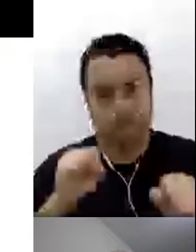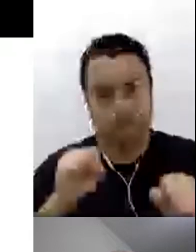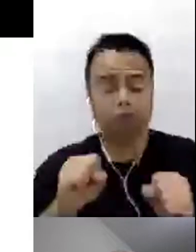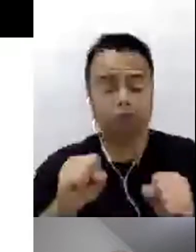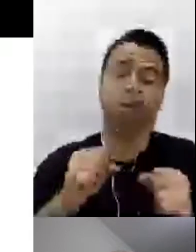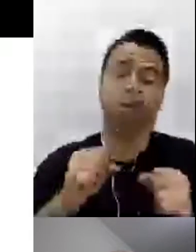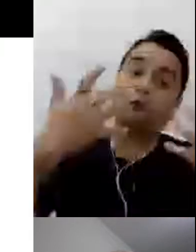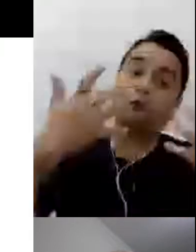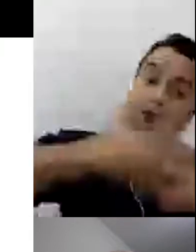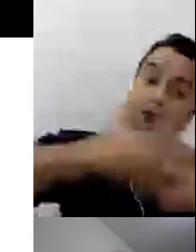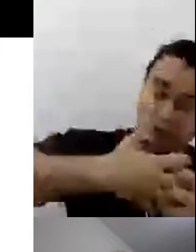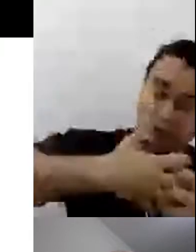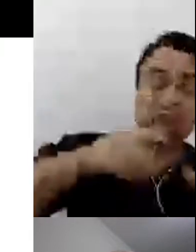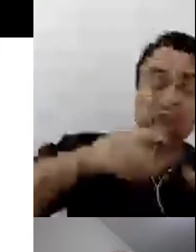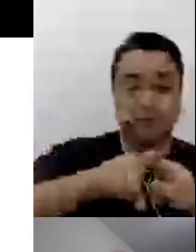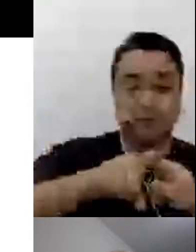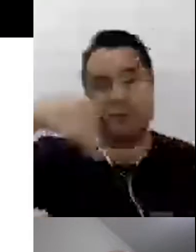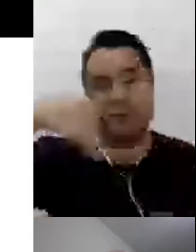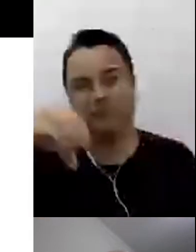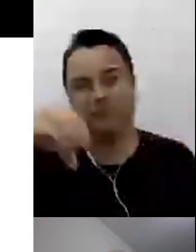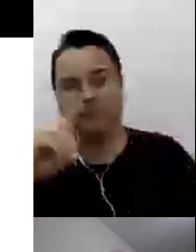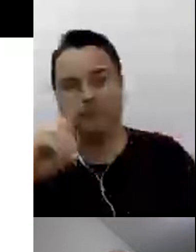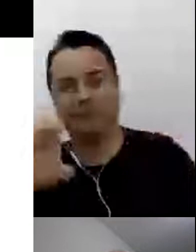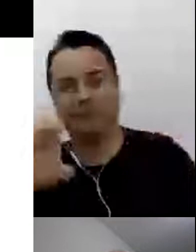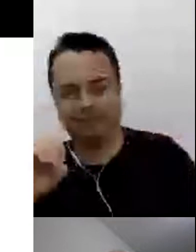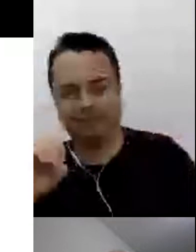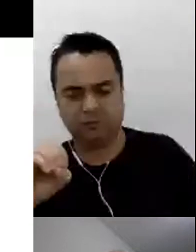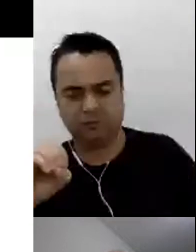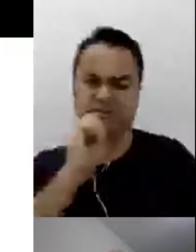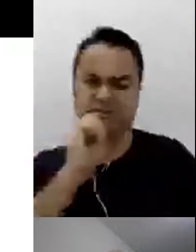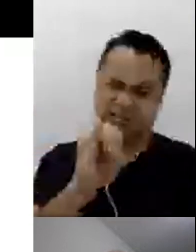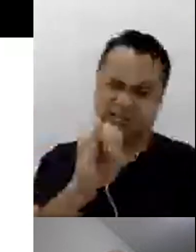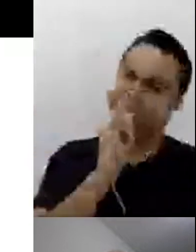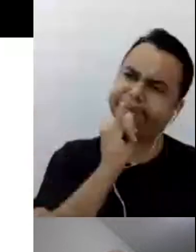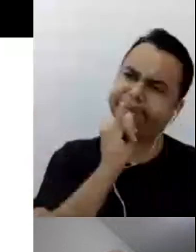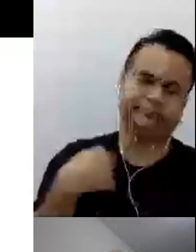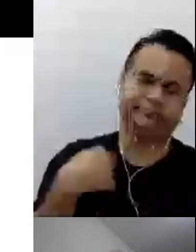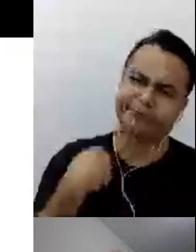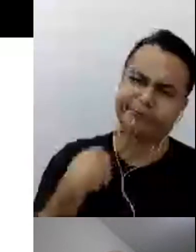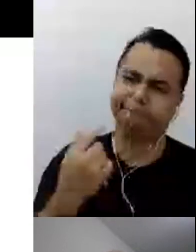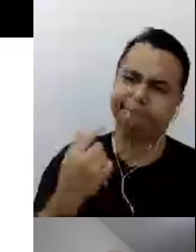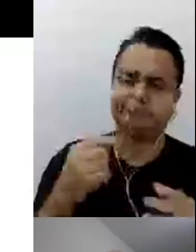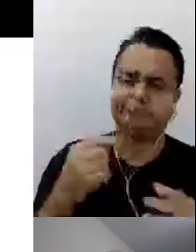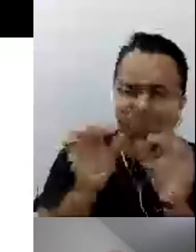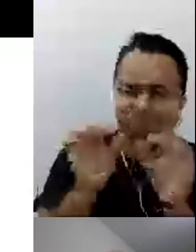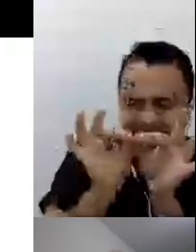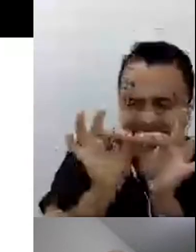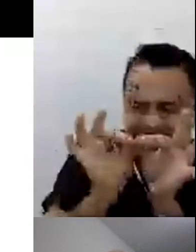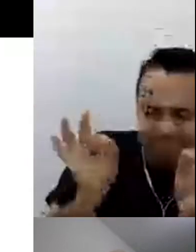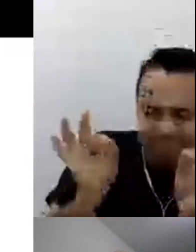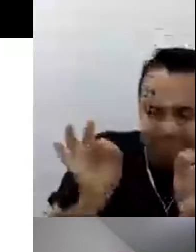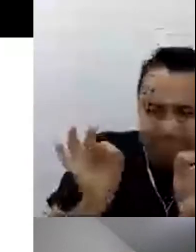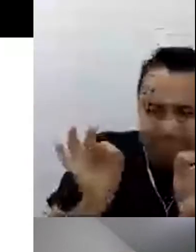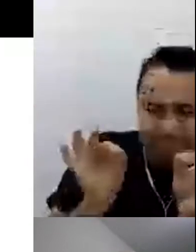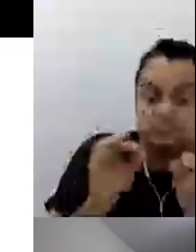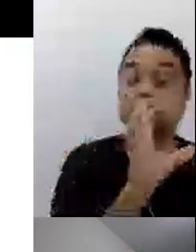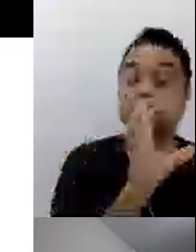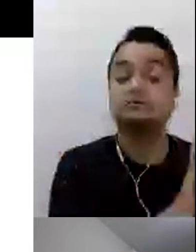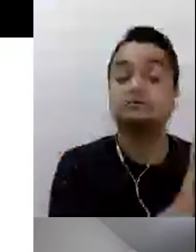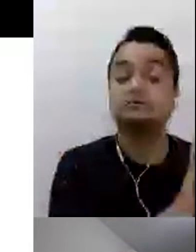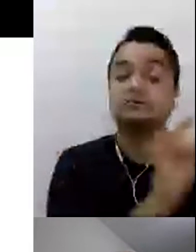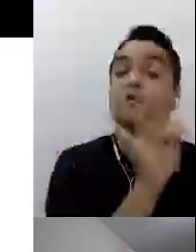modelo desse produto, vendo, por exemplo, se eu aumentar um diâmetro de dada galeria, qual o impacto que isso vai